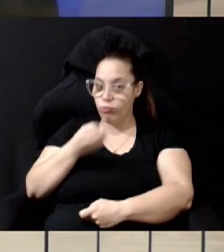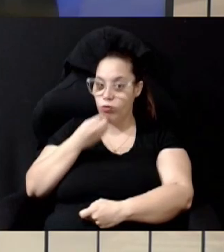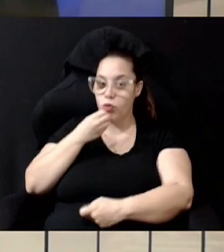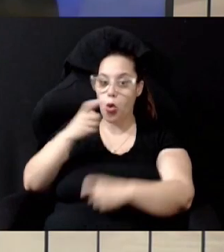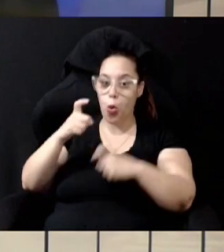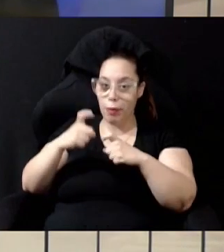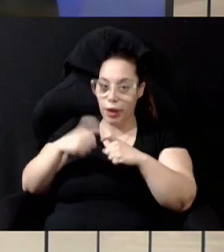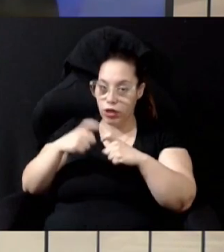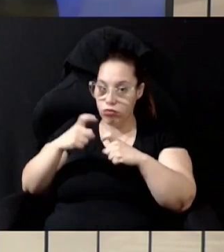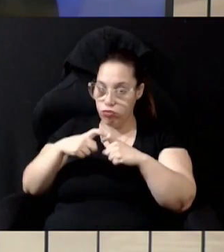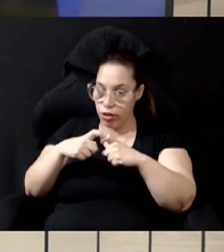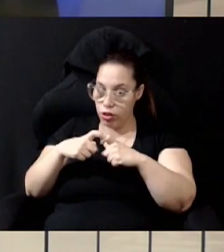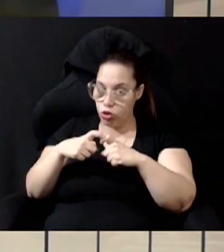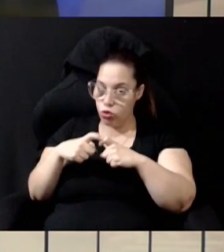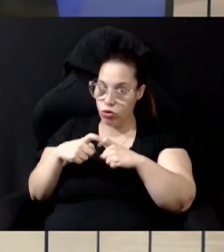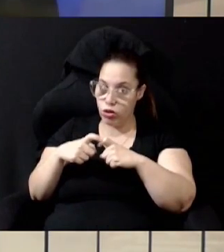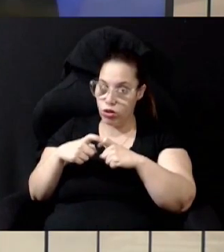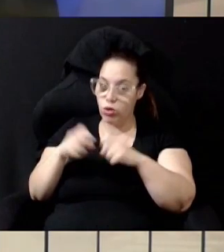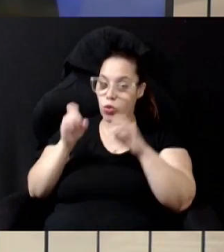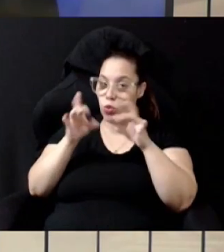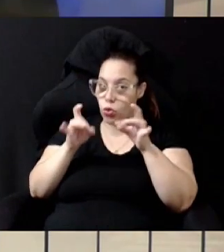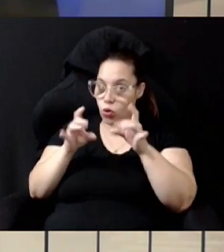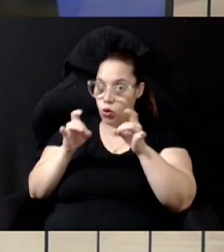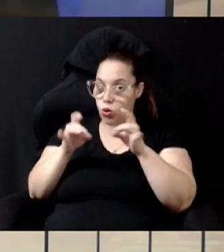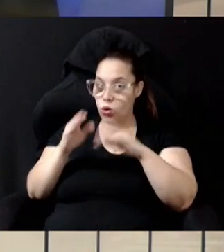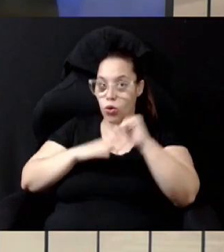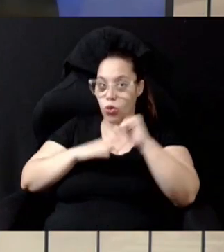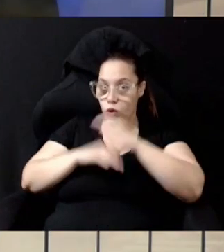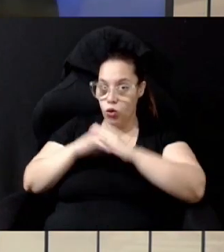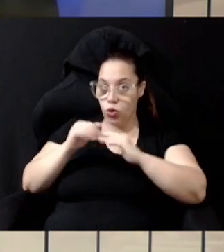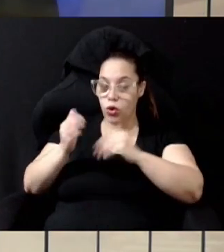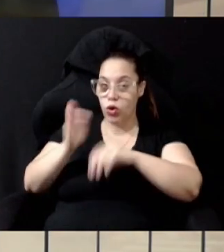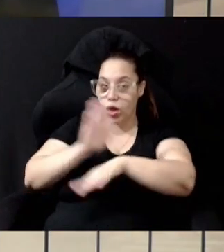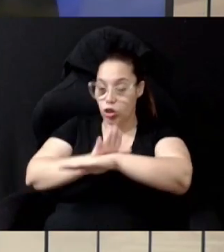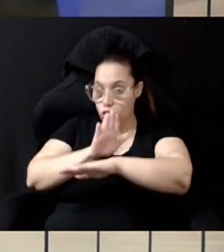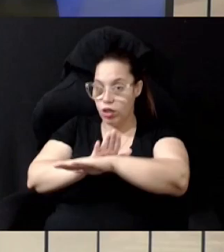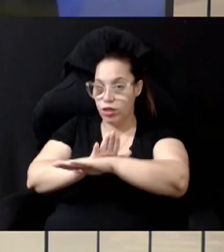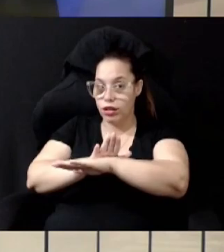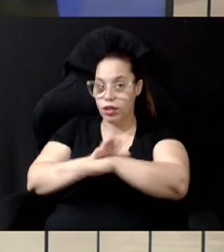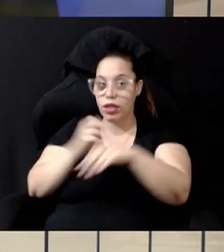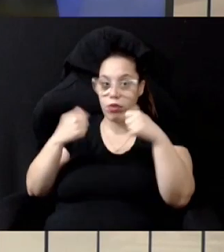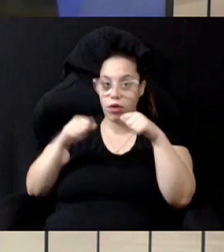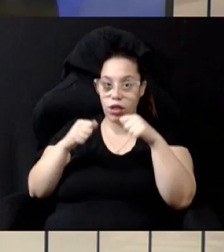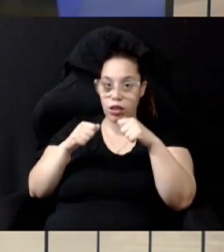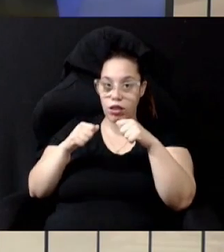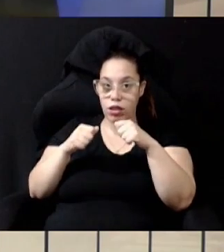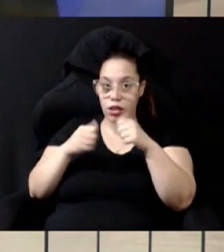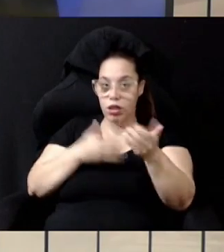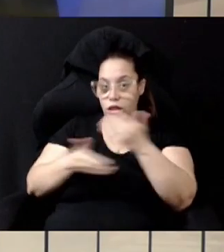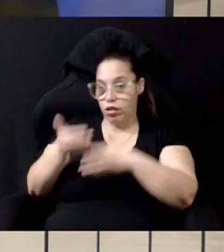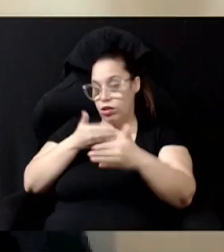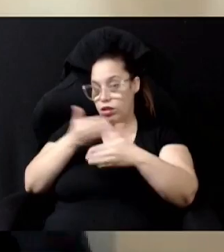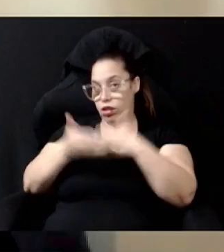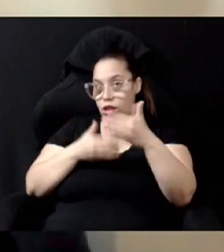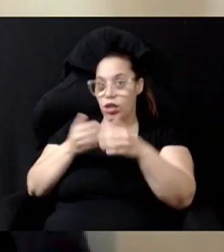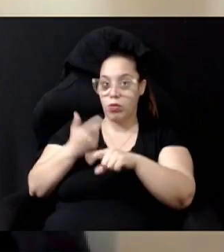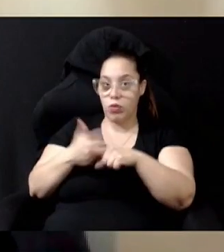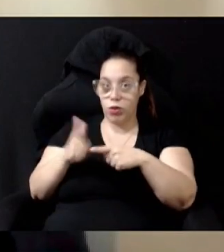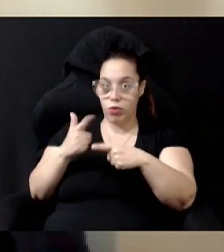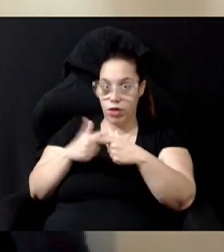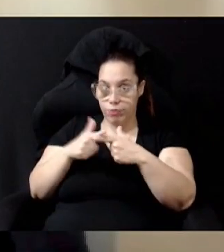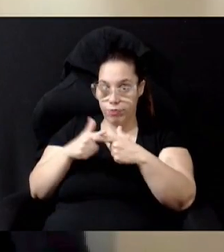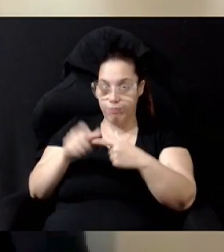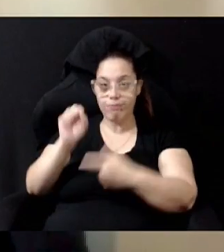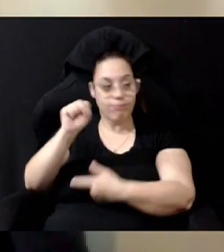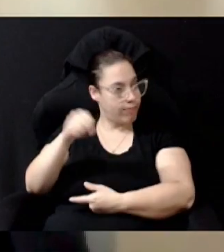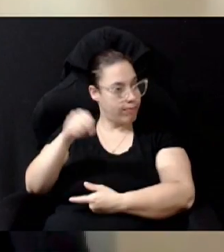bom especialista aí na área para ajudar quem está precisando ou quem está passando por essa situação. Isso, não deixa